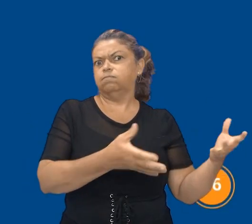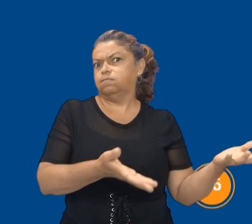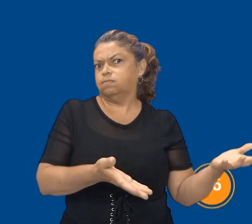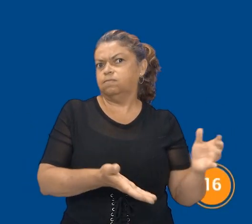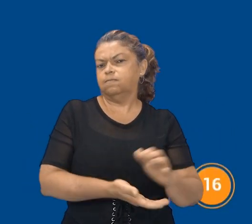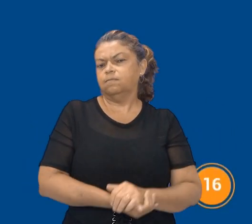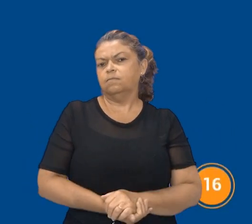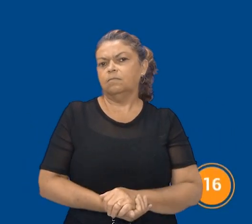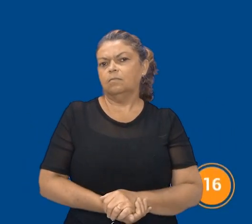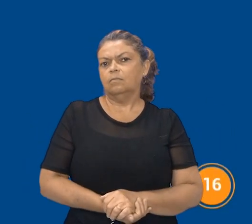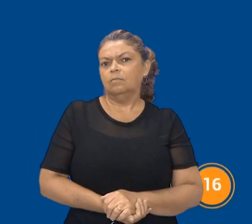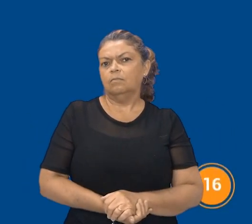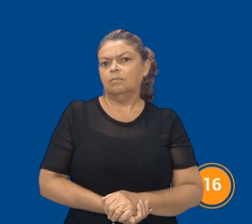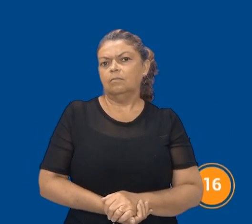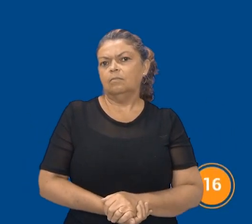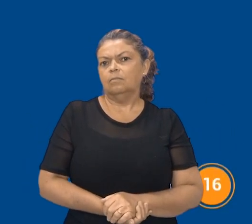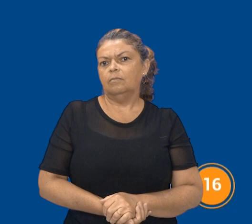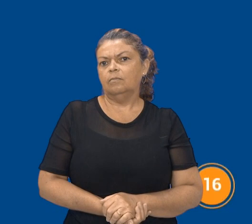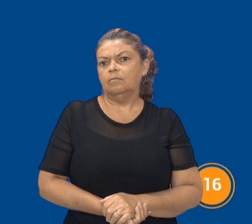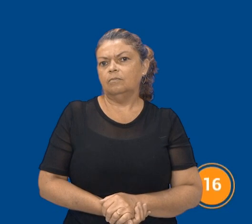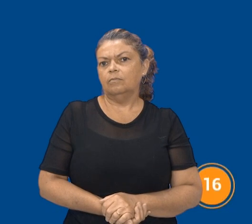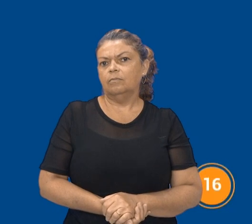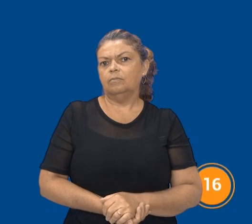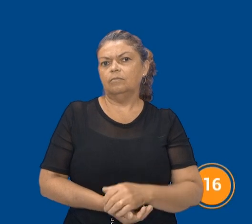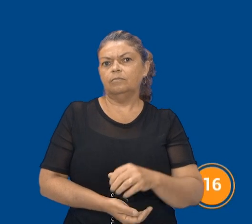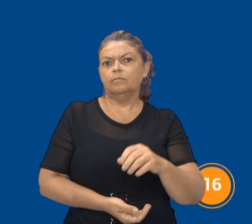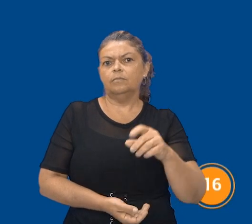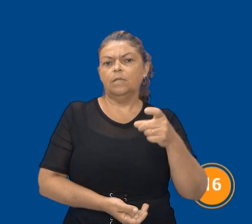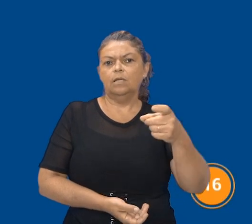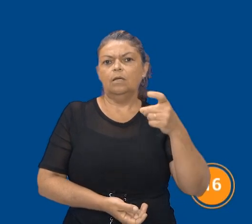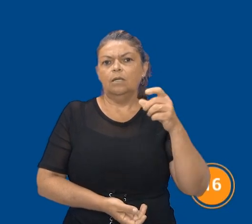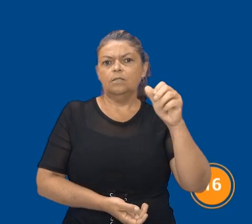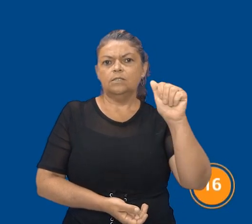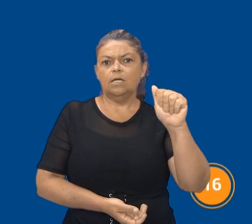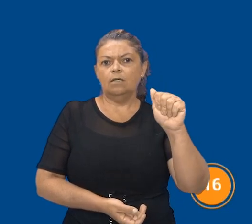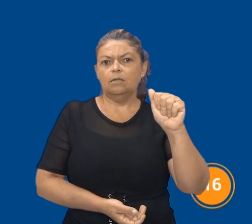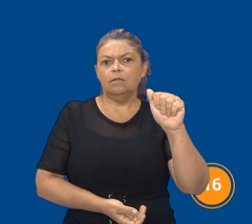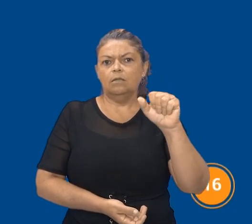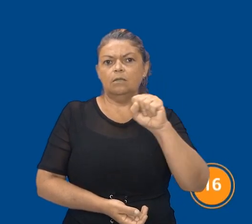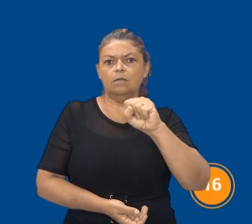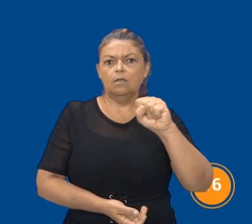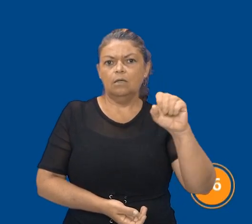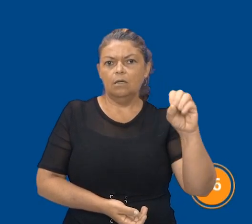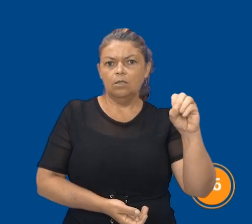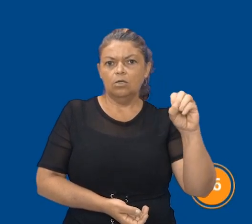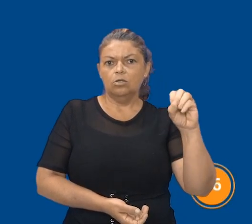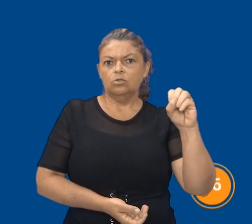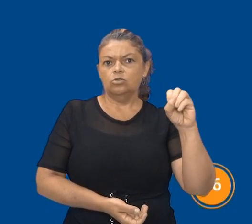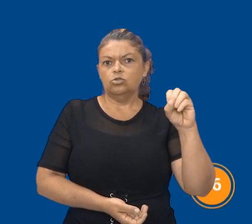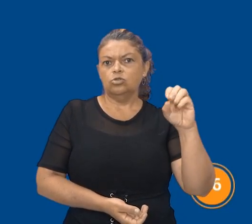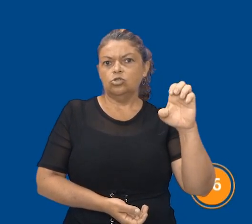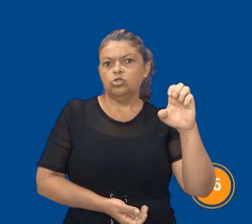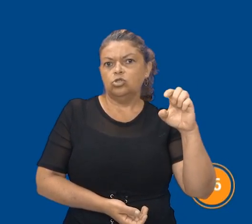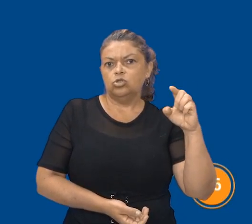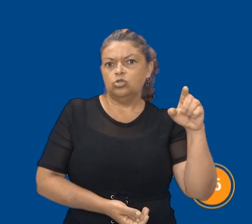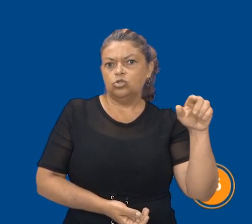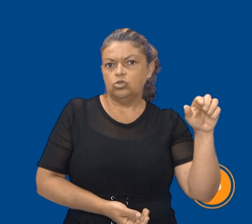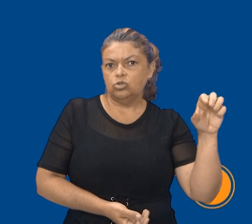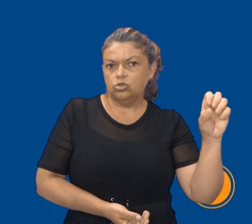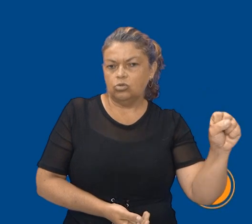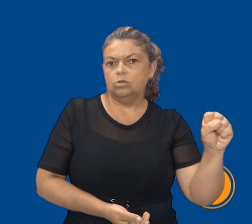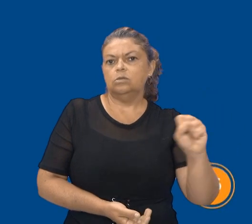bárbaros? Os alanos, saxões, os anglos, francos, lombardos,